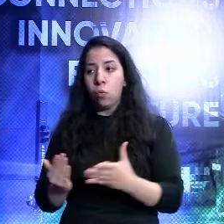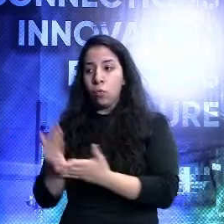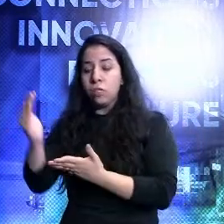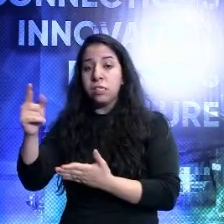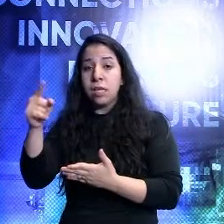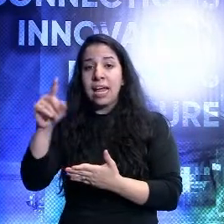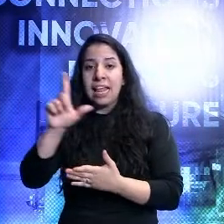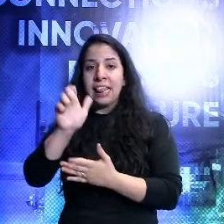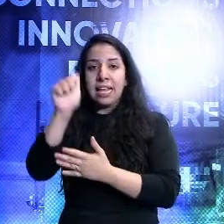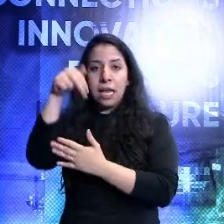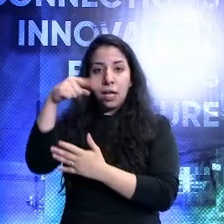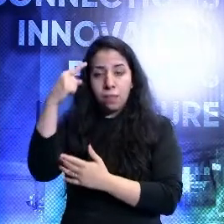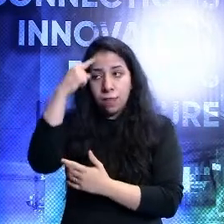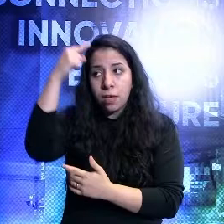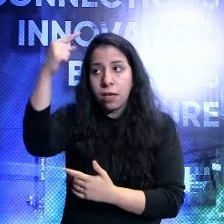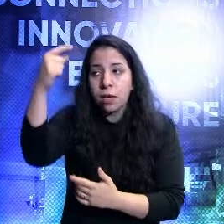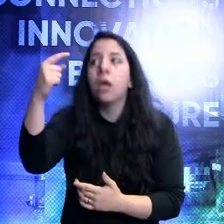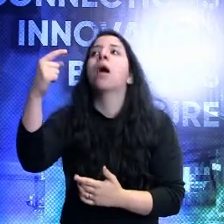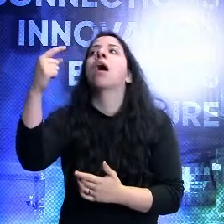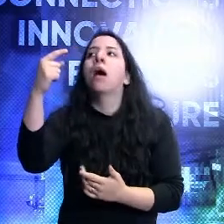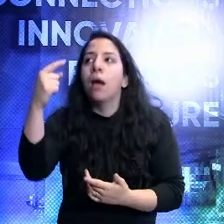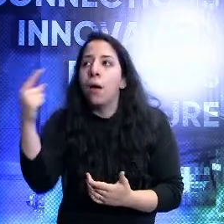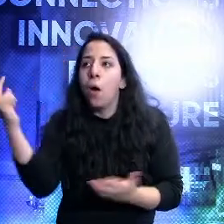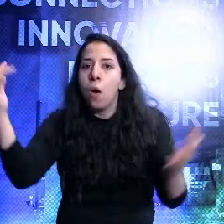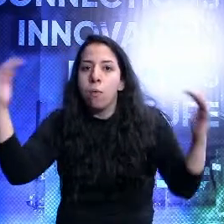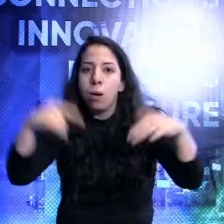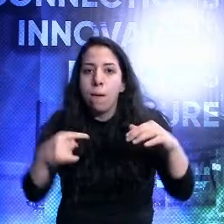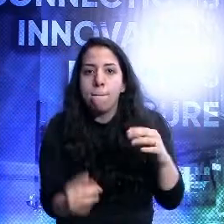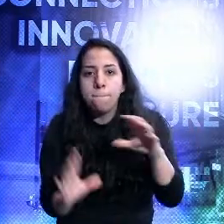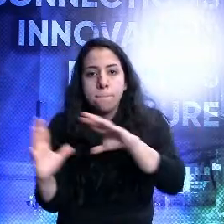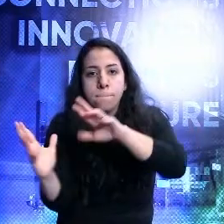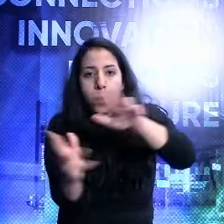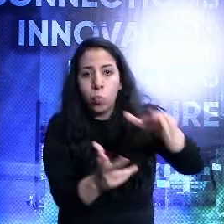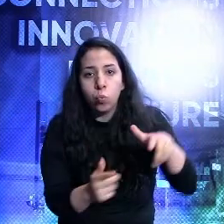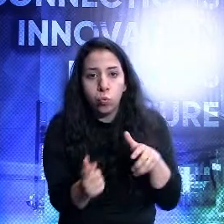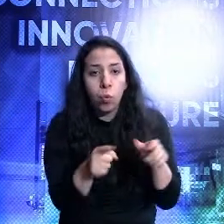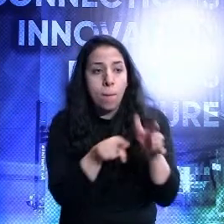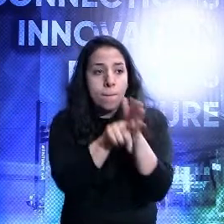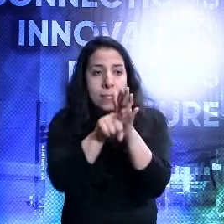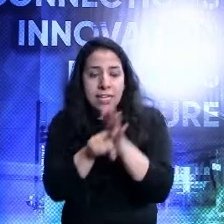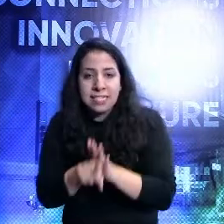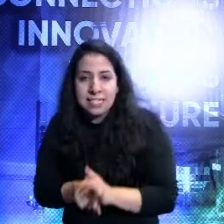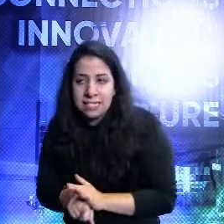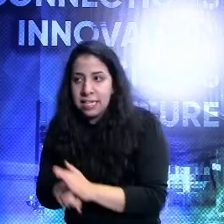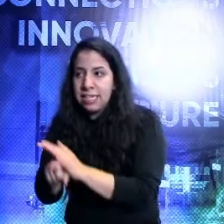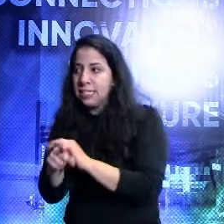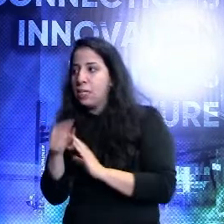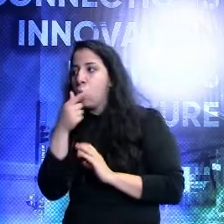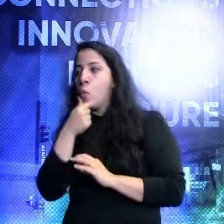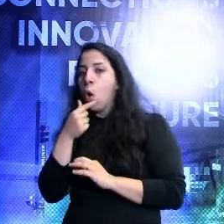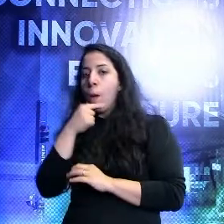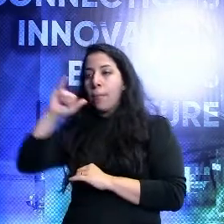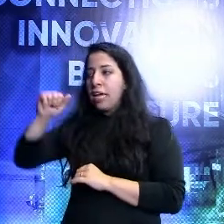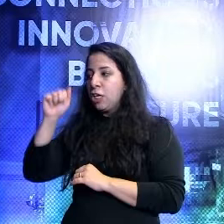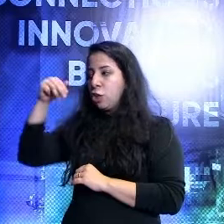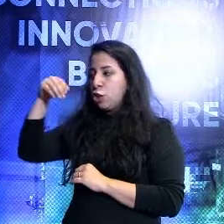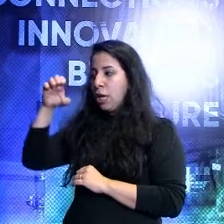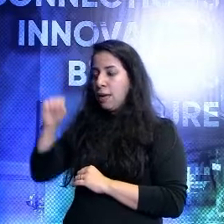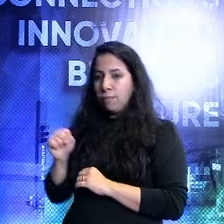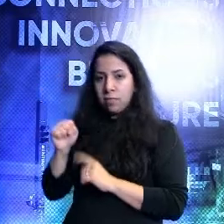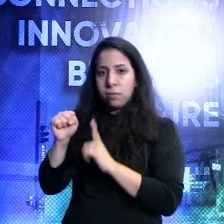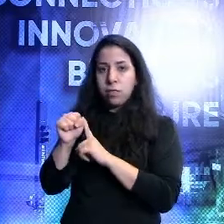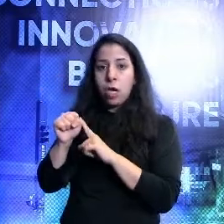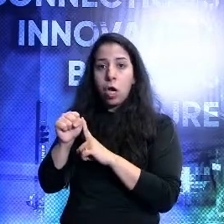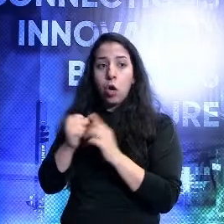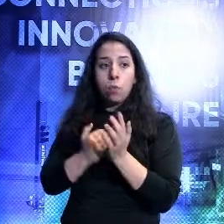Lean Thinking foi trazido para o mundo desde o início, naquela pesquisa do James Womack, né? Que ele foi, através do MIT,